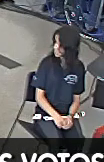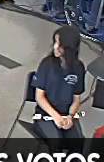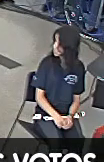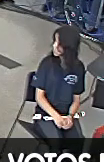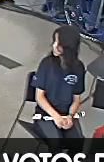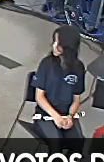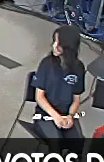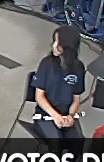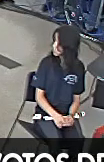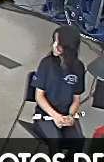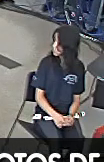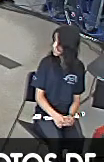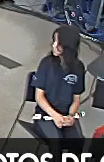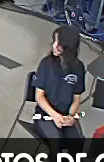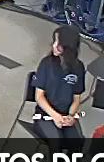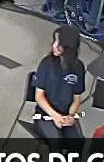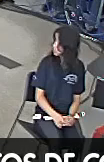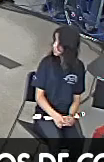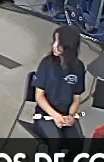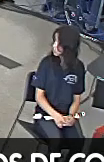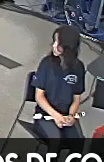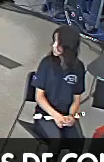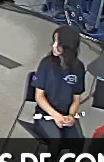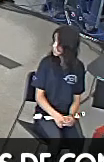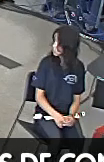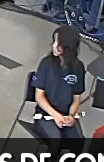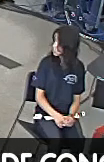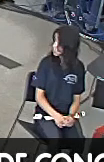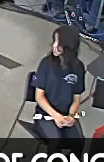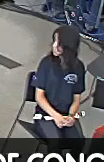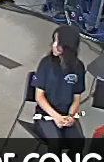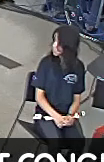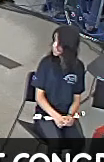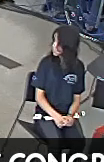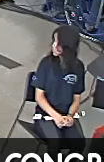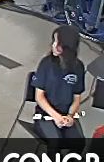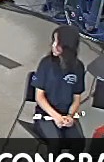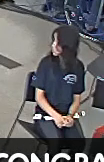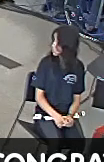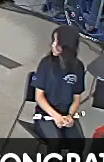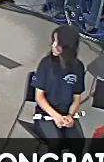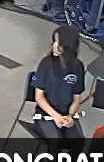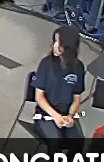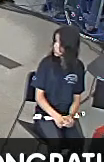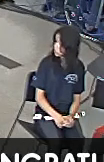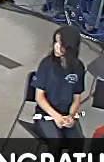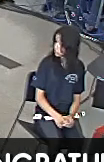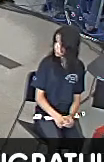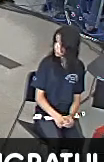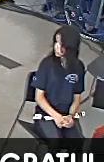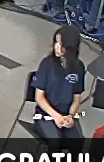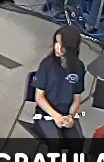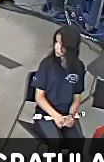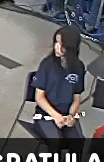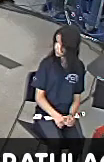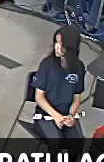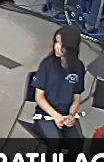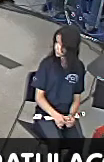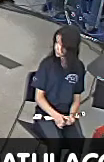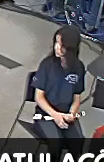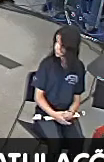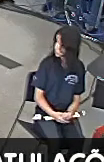onde vocês conosco partilham tardes, dias de formação, convivência e